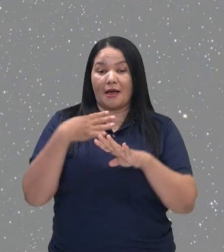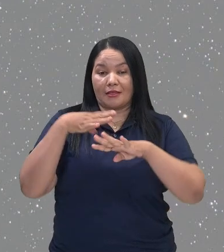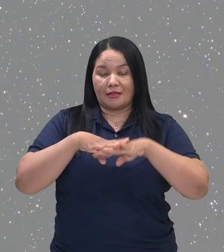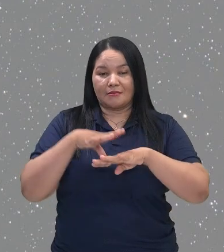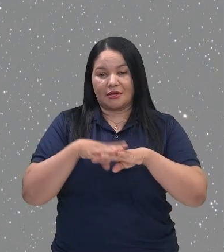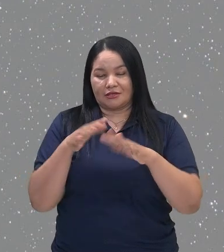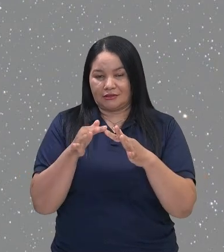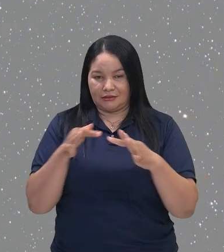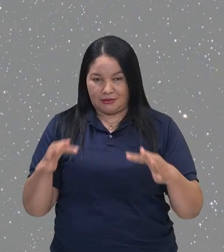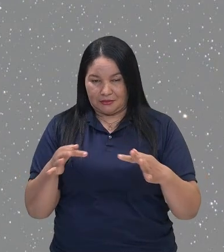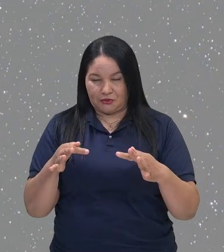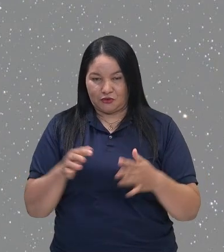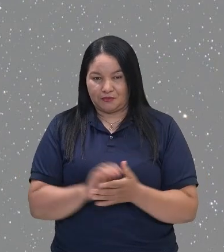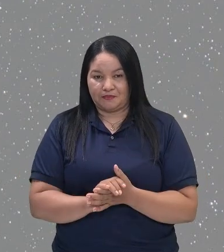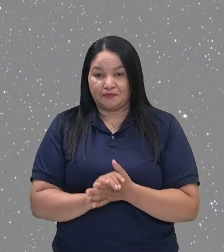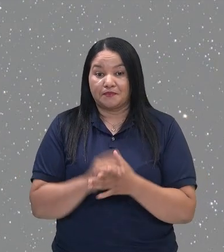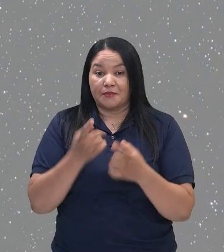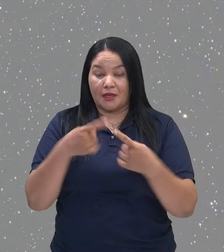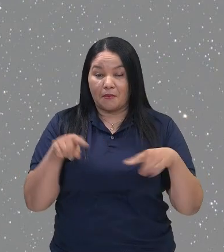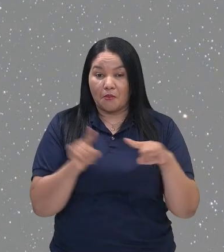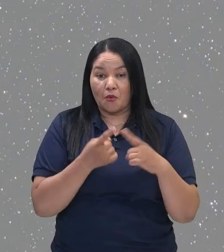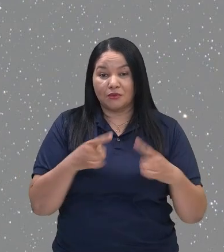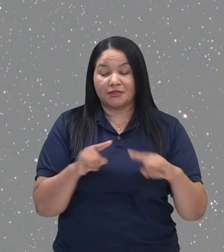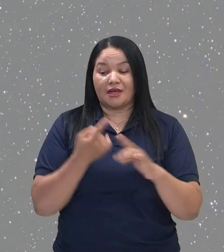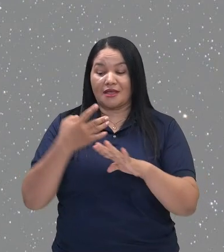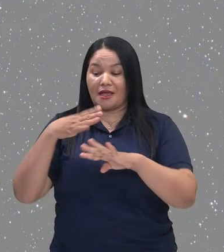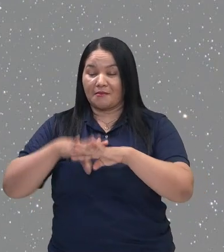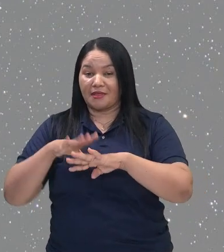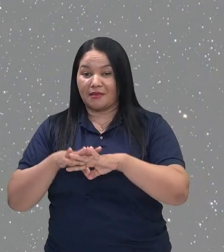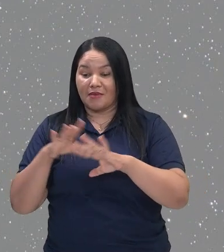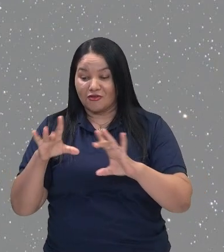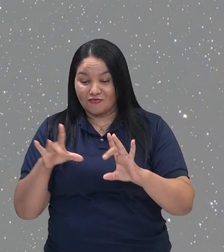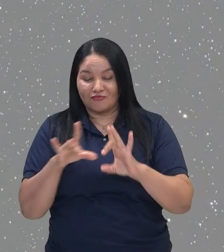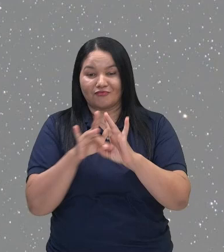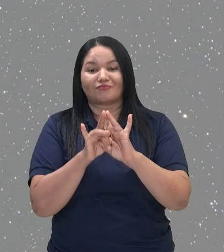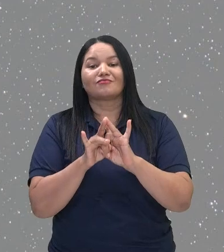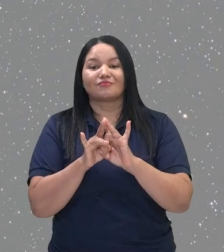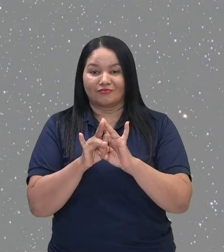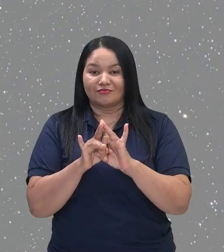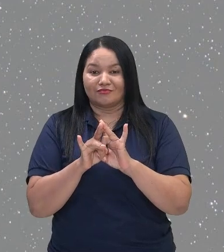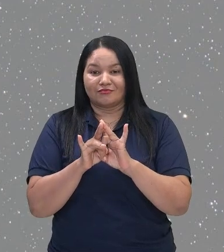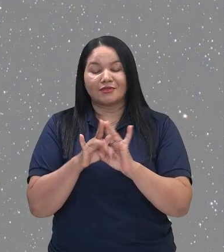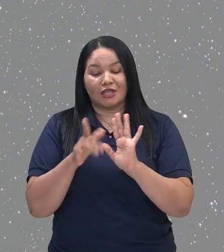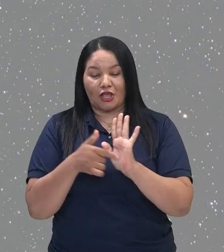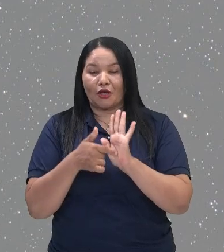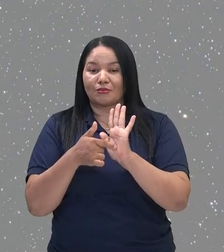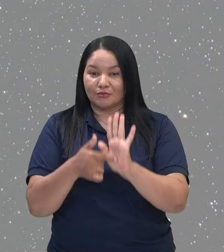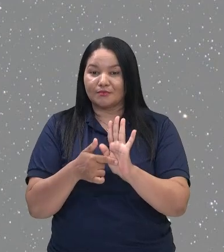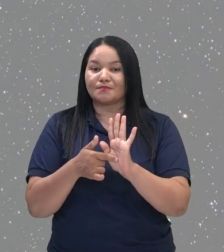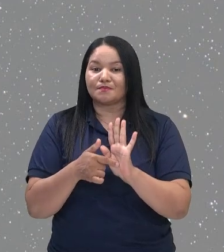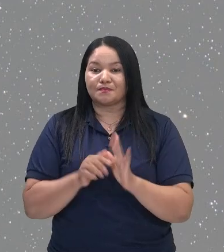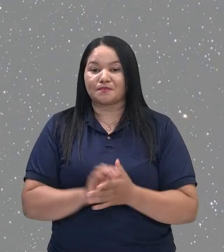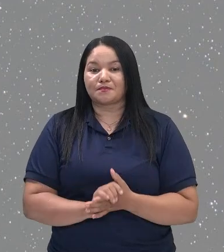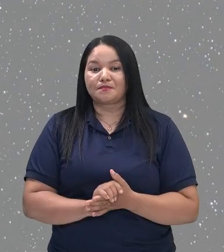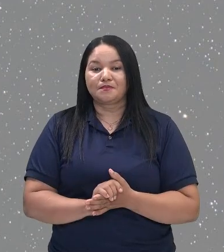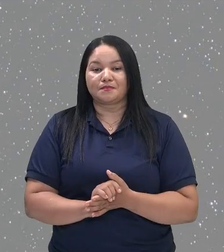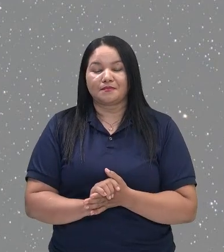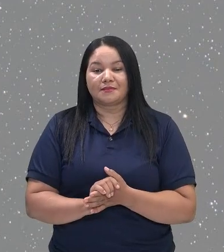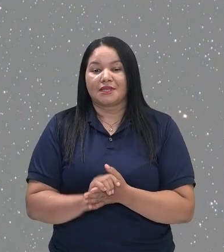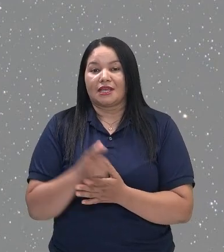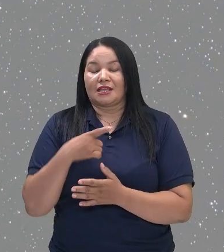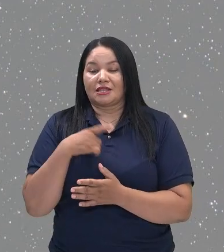Então, a música e a matemática, elas estavam andando juntas. Foi isso que ele quis mostrar, que ali existia